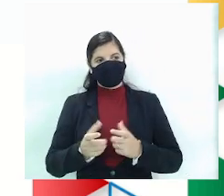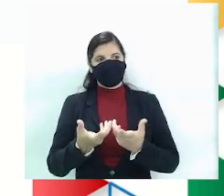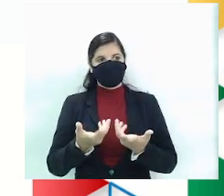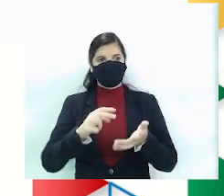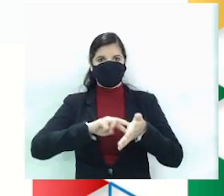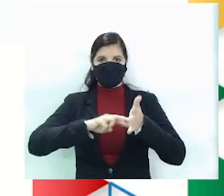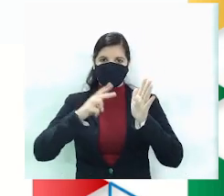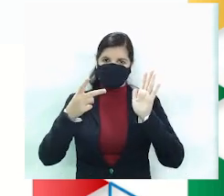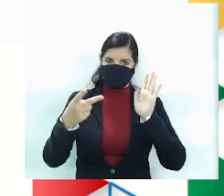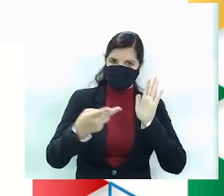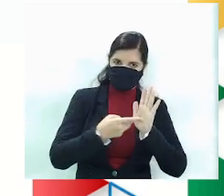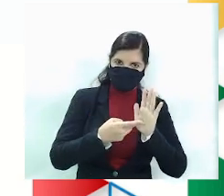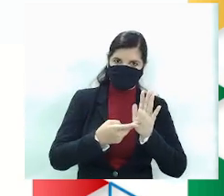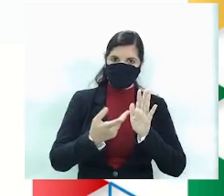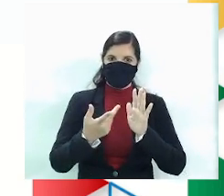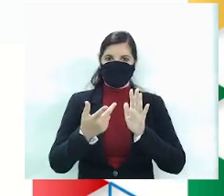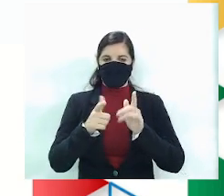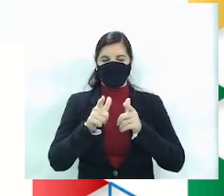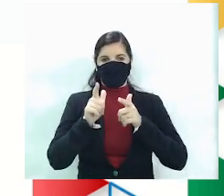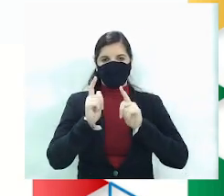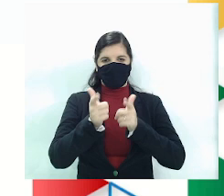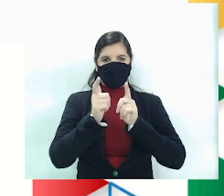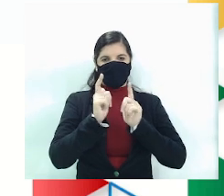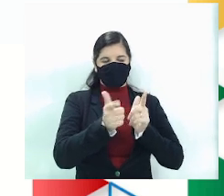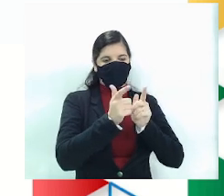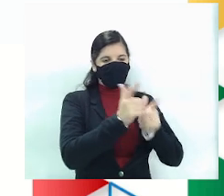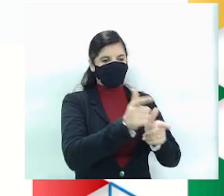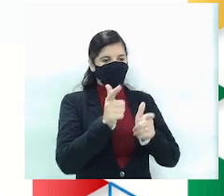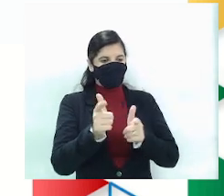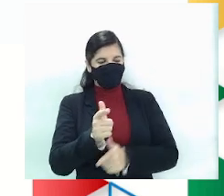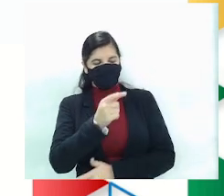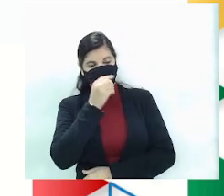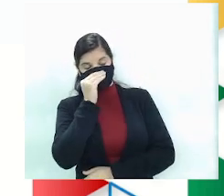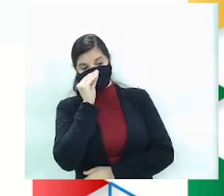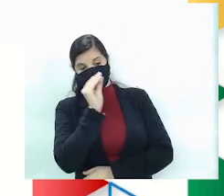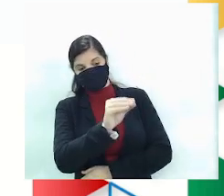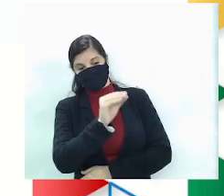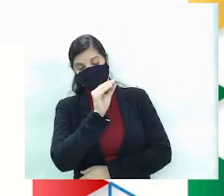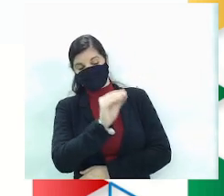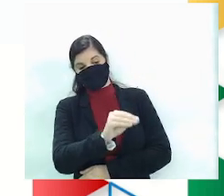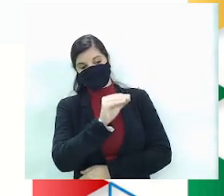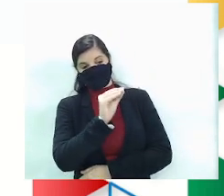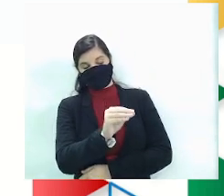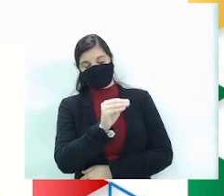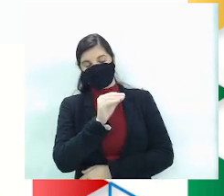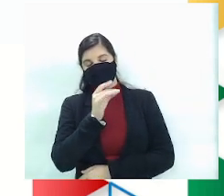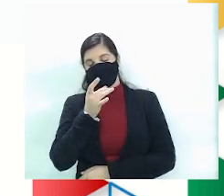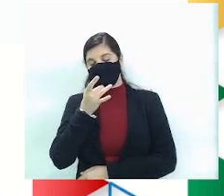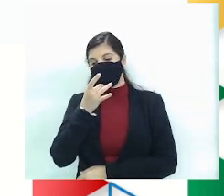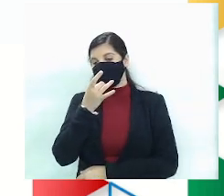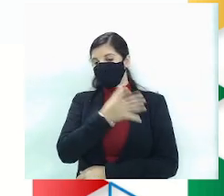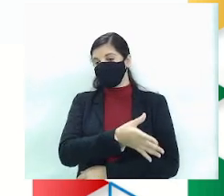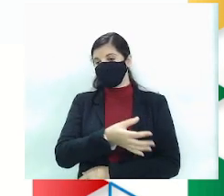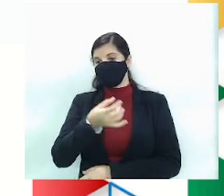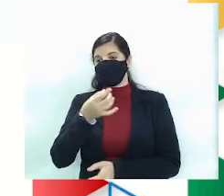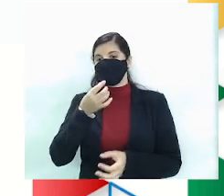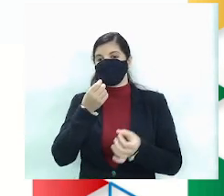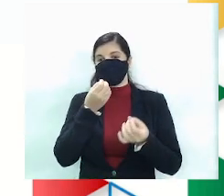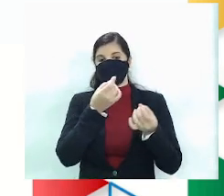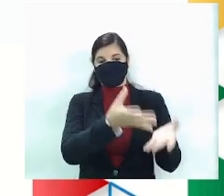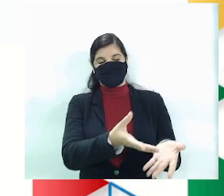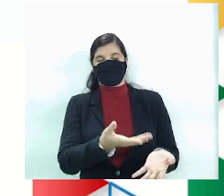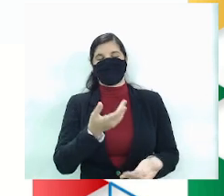um símbolo de zombaria, de desprezo, né? Às vezes, quando você vê algo que não é